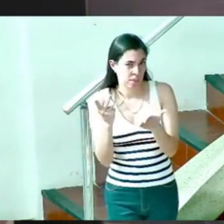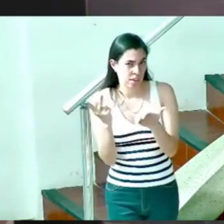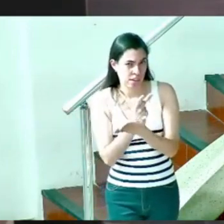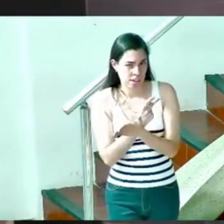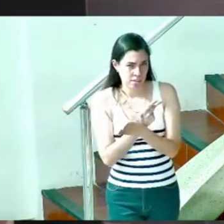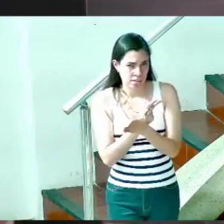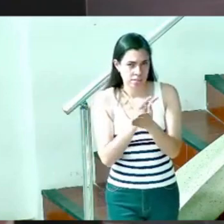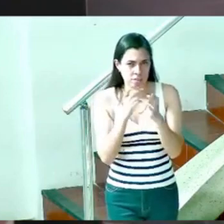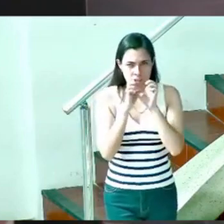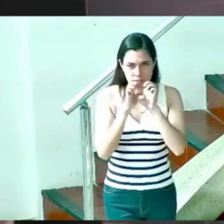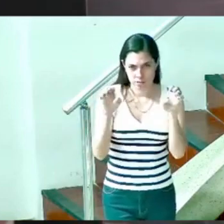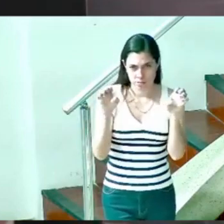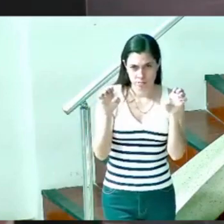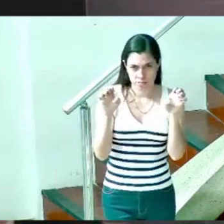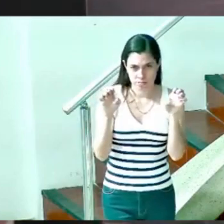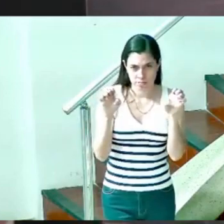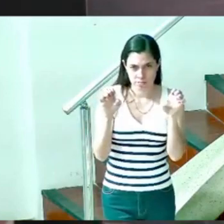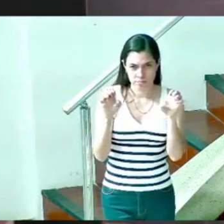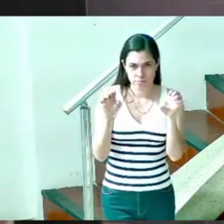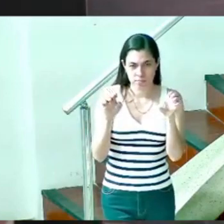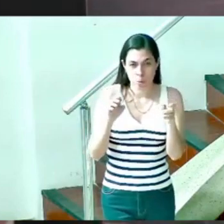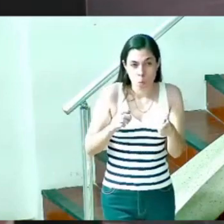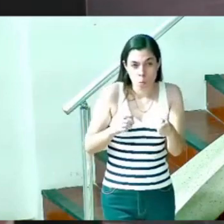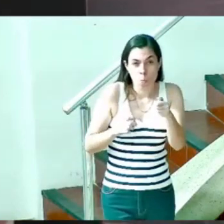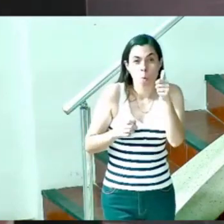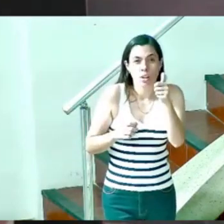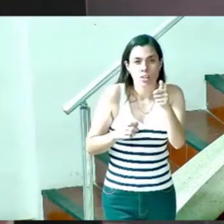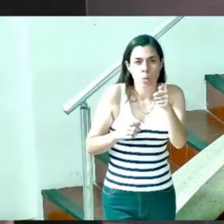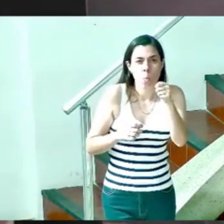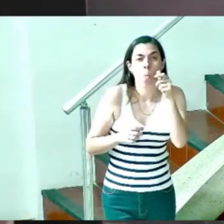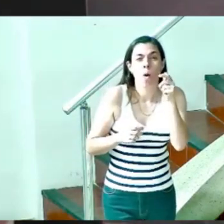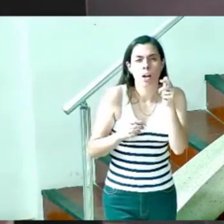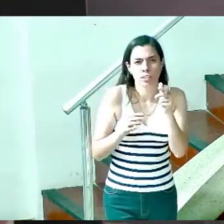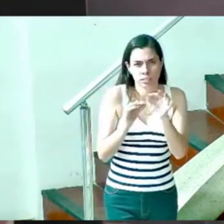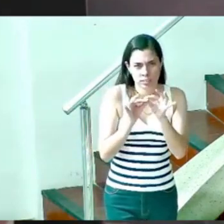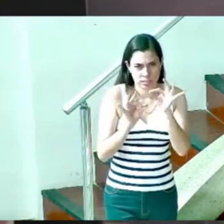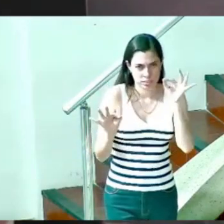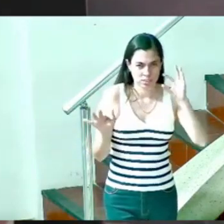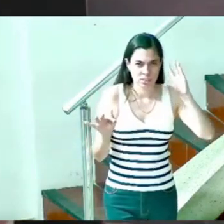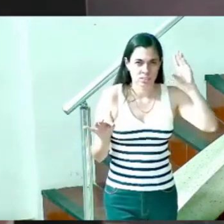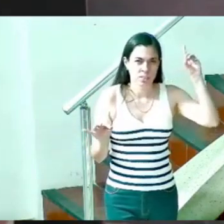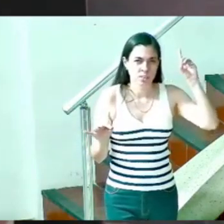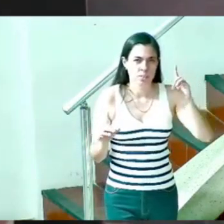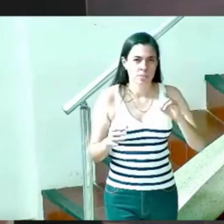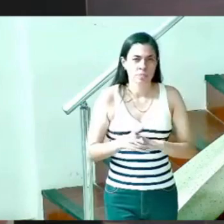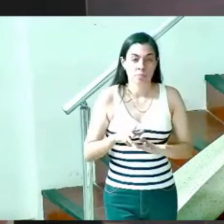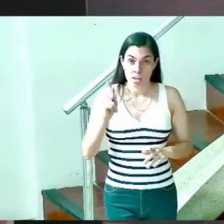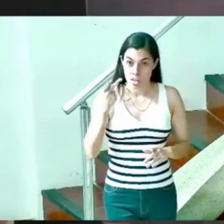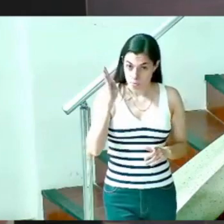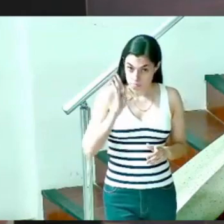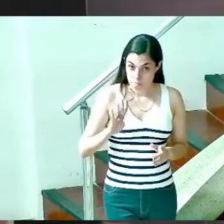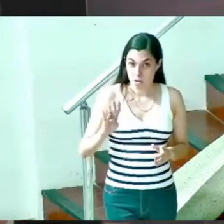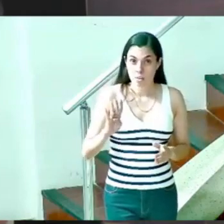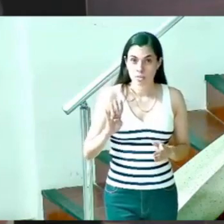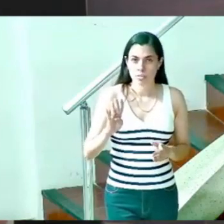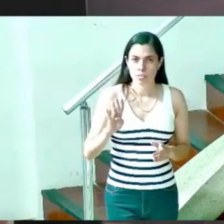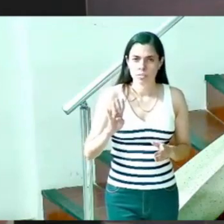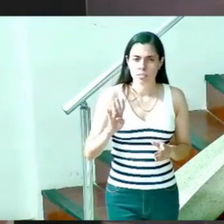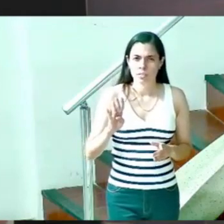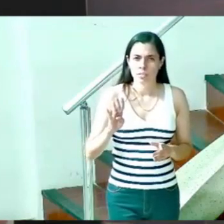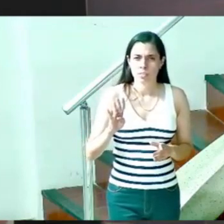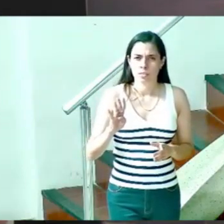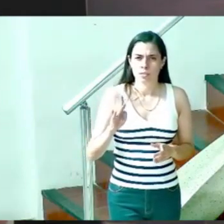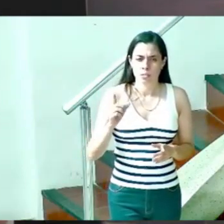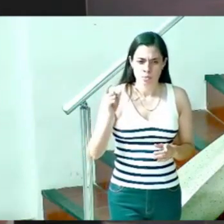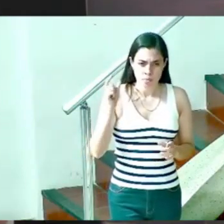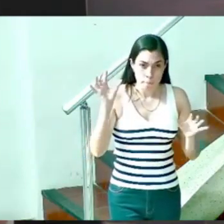da apostasia. Por isso o autor dos Hebreus os exorta de uma forma veemente, dizendo: não